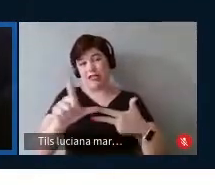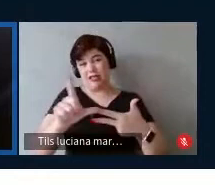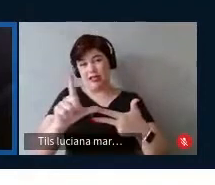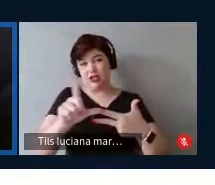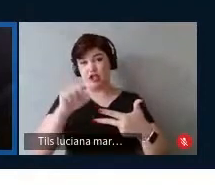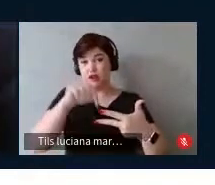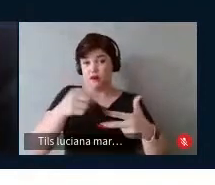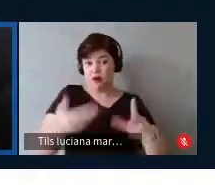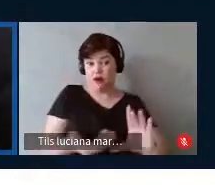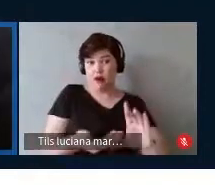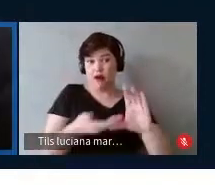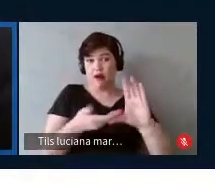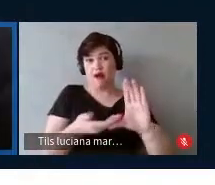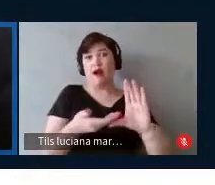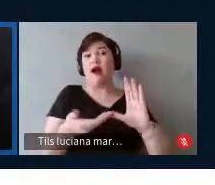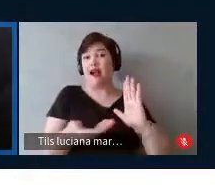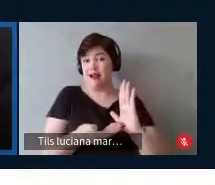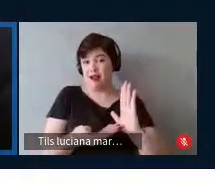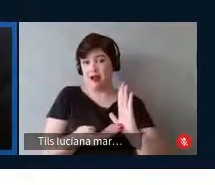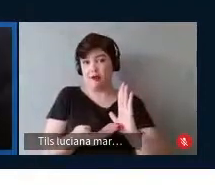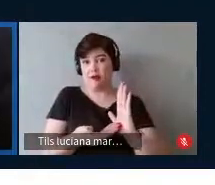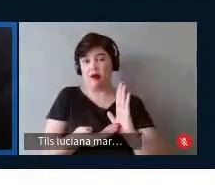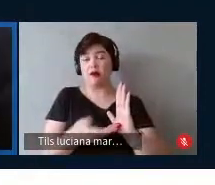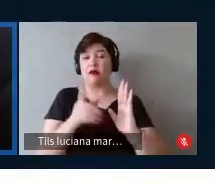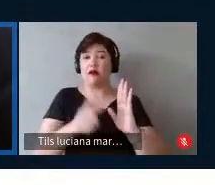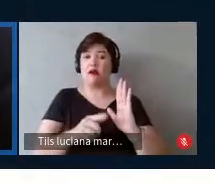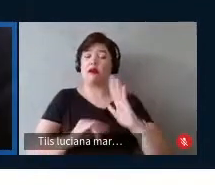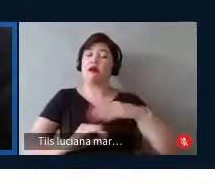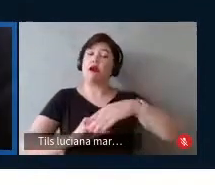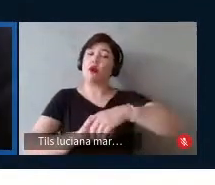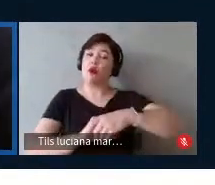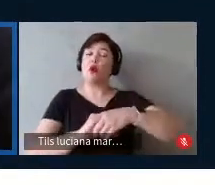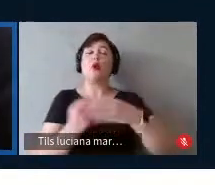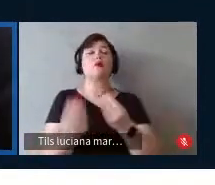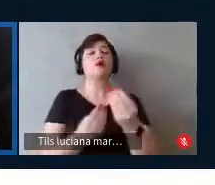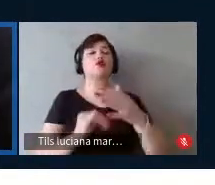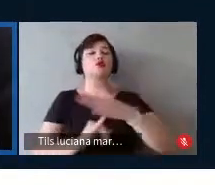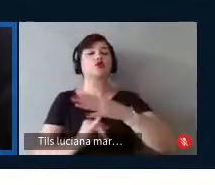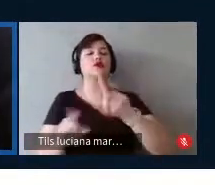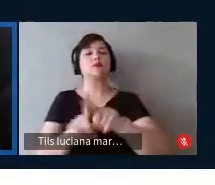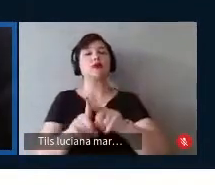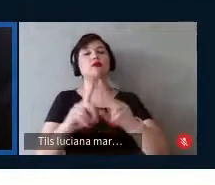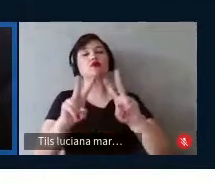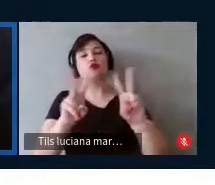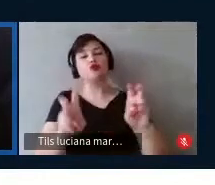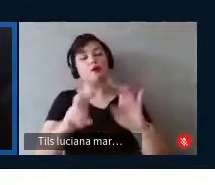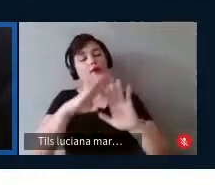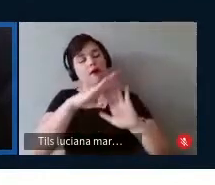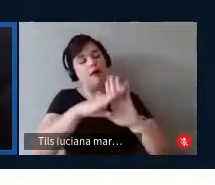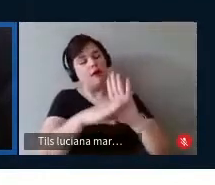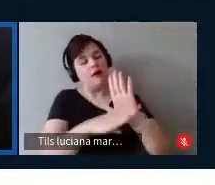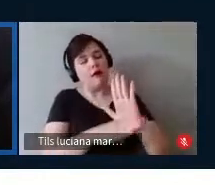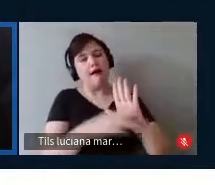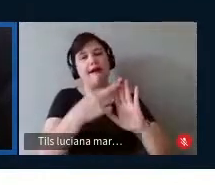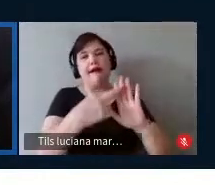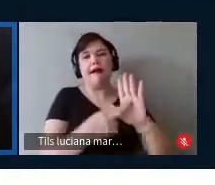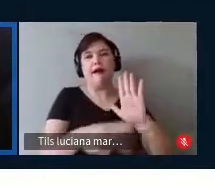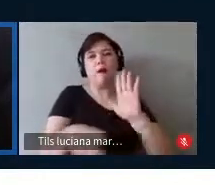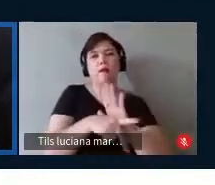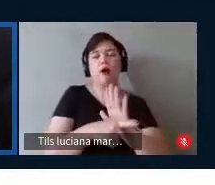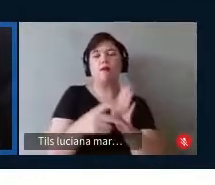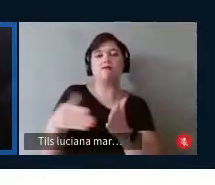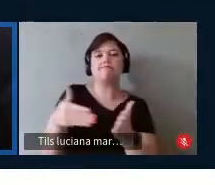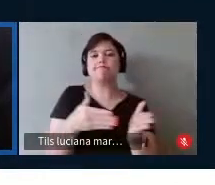casa, que é, no caso, institucional, e sobre os ritos e as normas e regras que regem esse